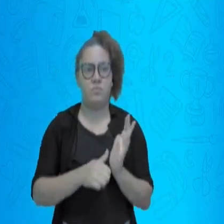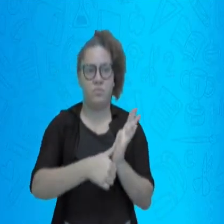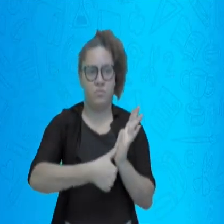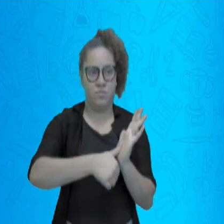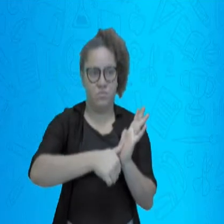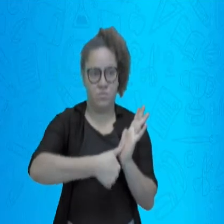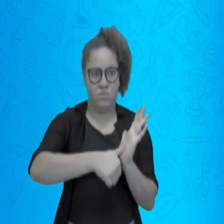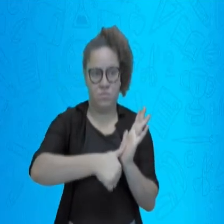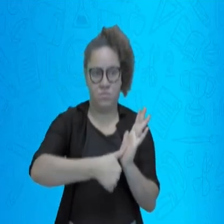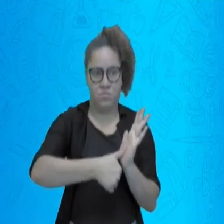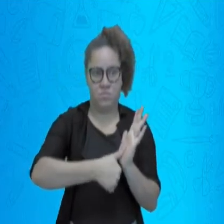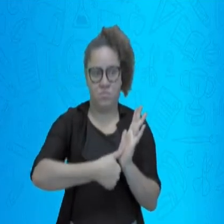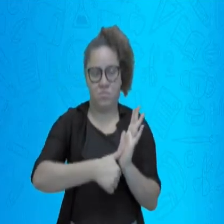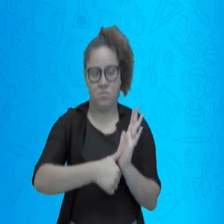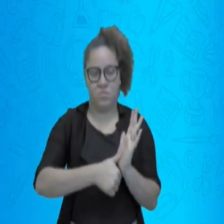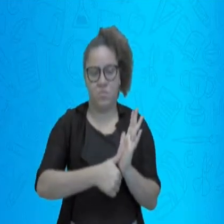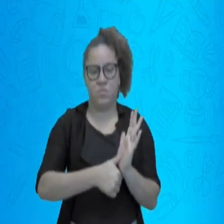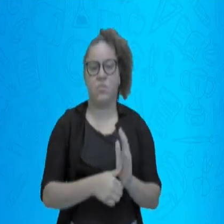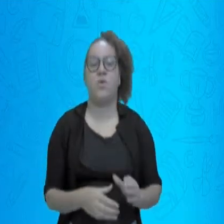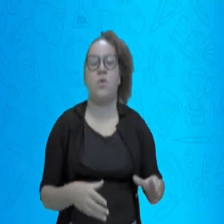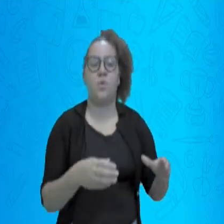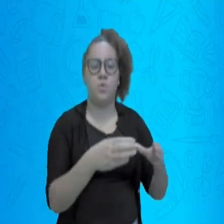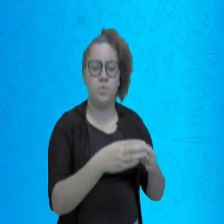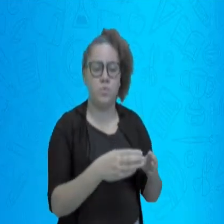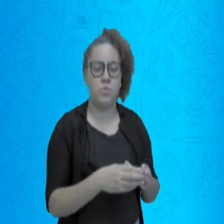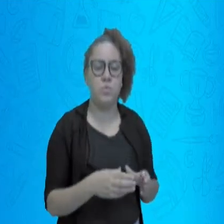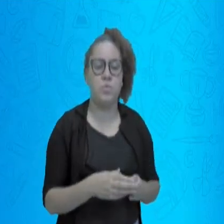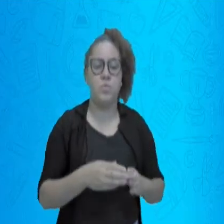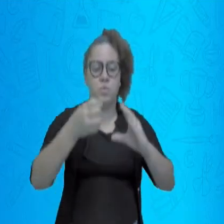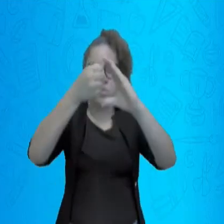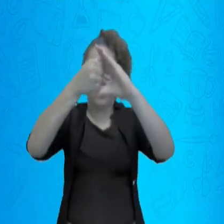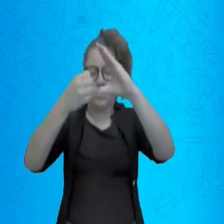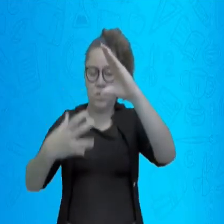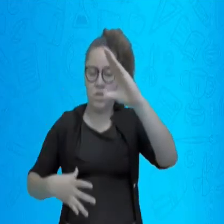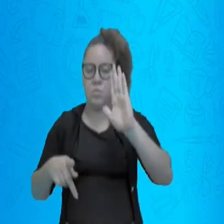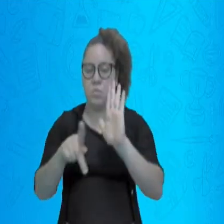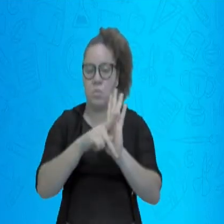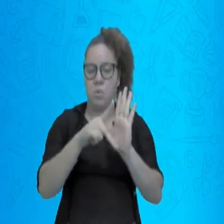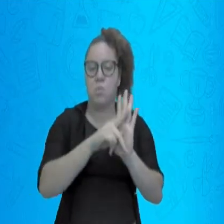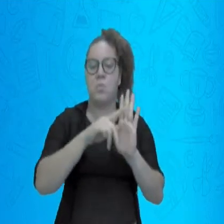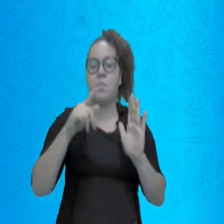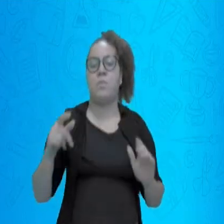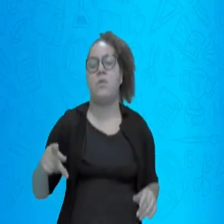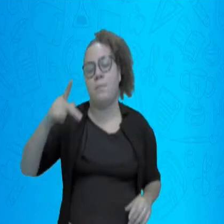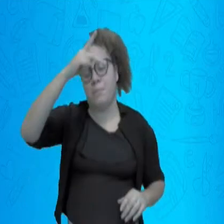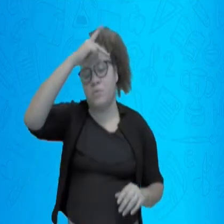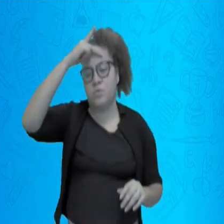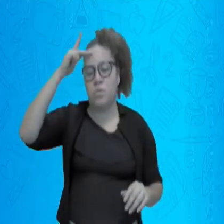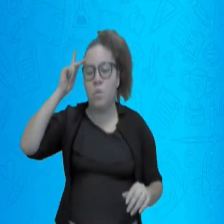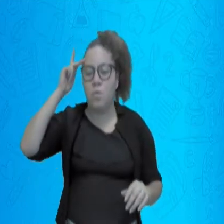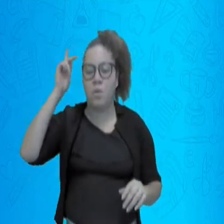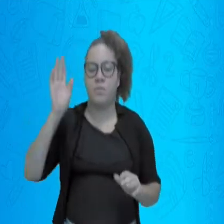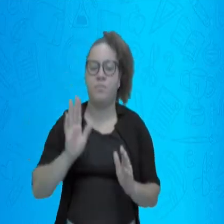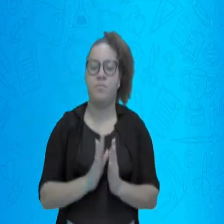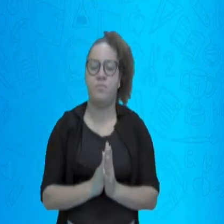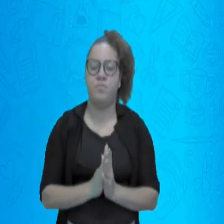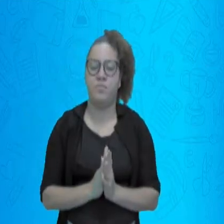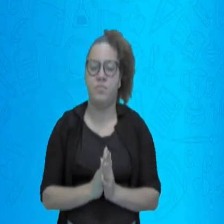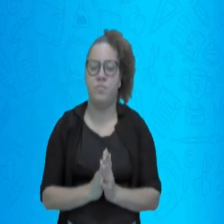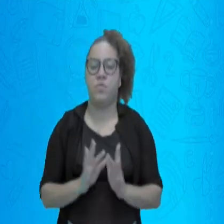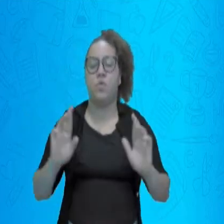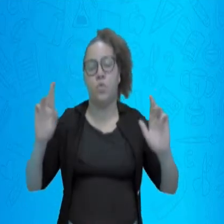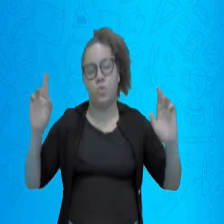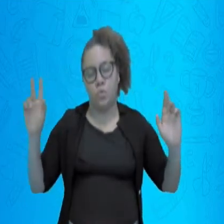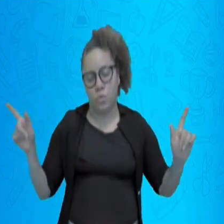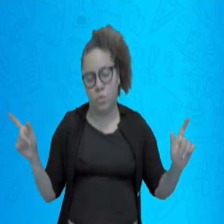é um conjunto de características próprias de cada pessoa. Isso é muito importante, ou seja, ninguém é igual a